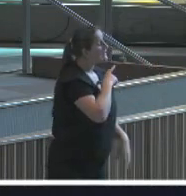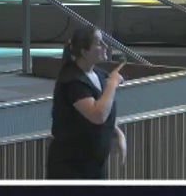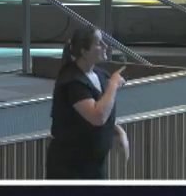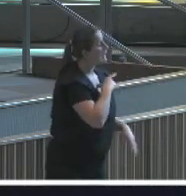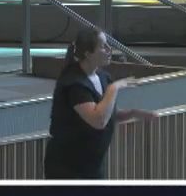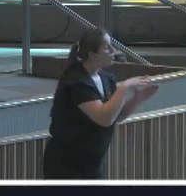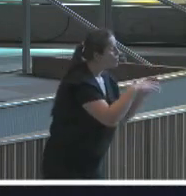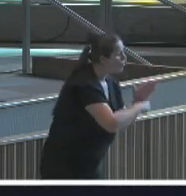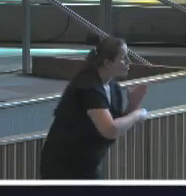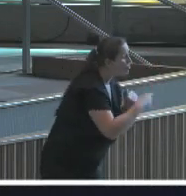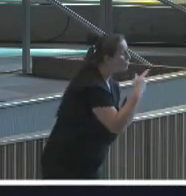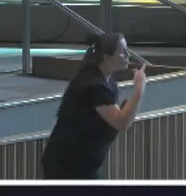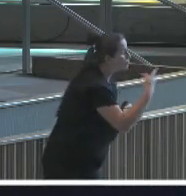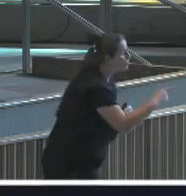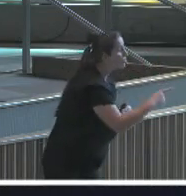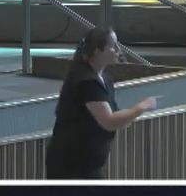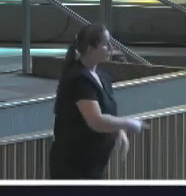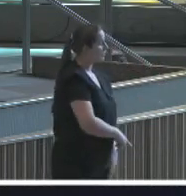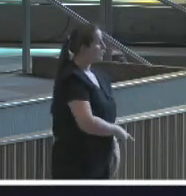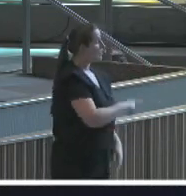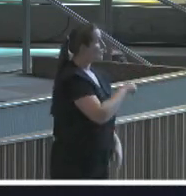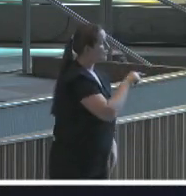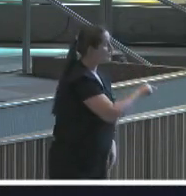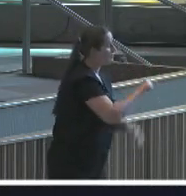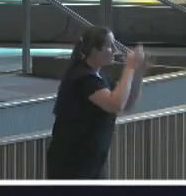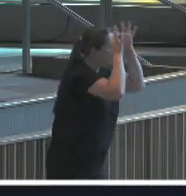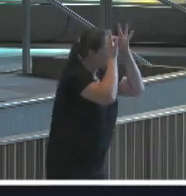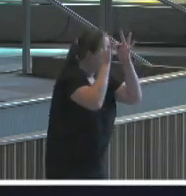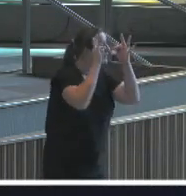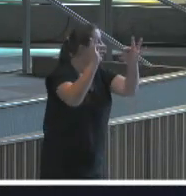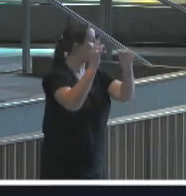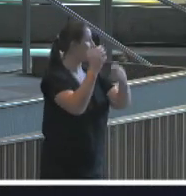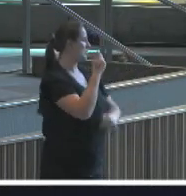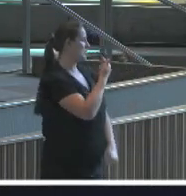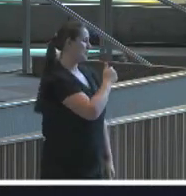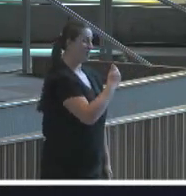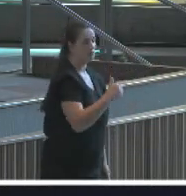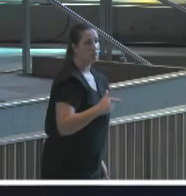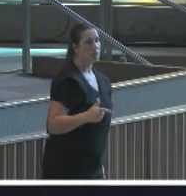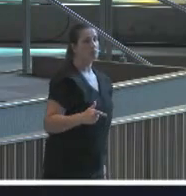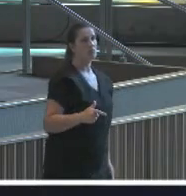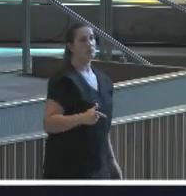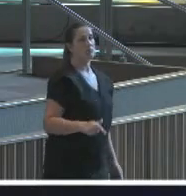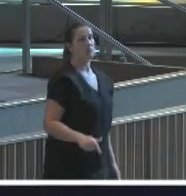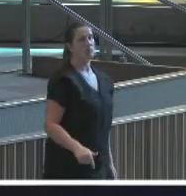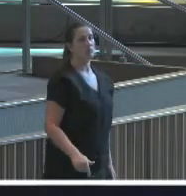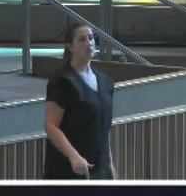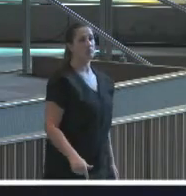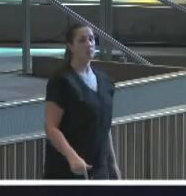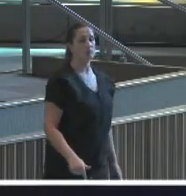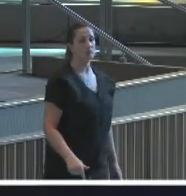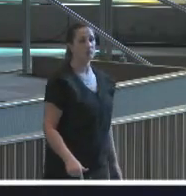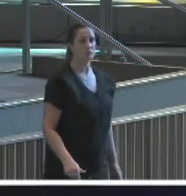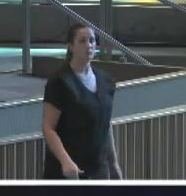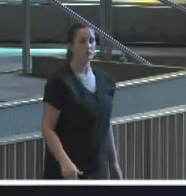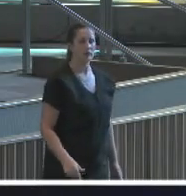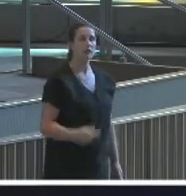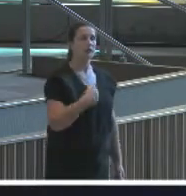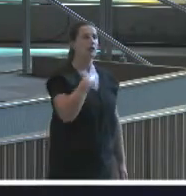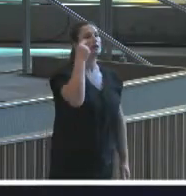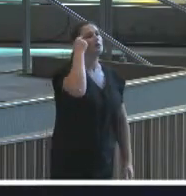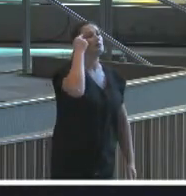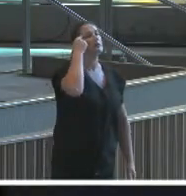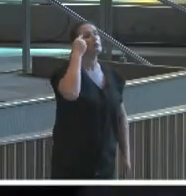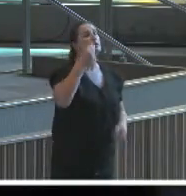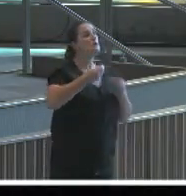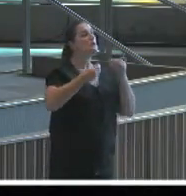da tua infidelidade. Está o fruto da tua infidelidade. E eu fico pensando, como